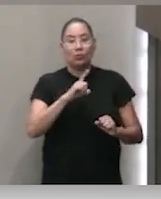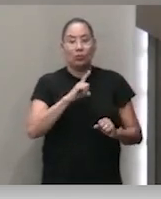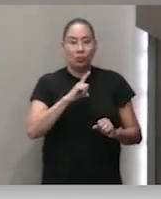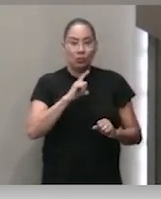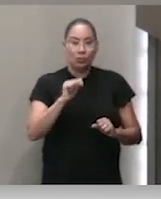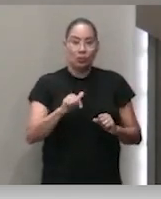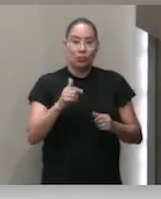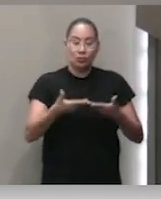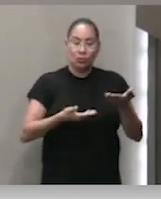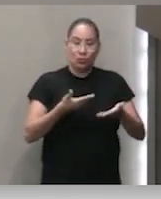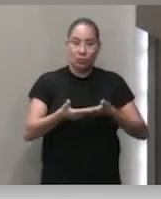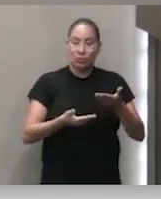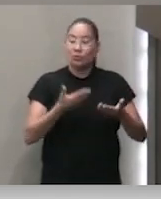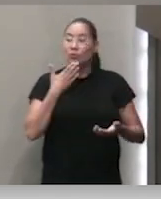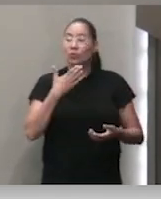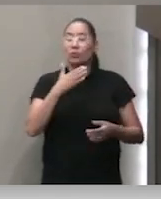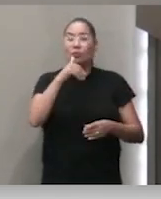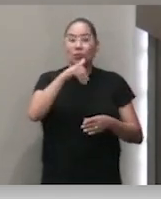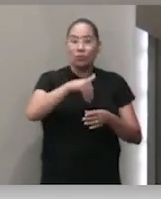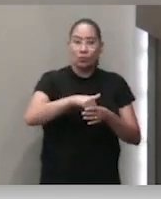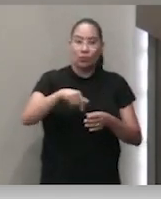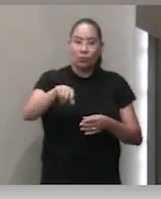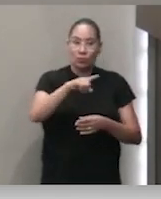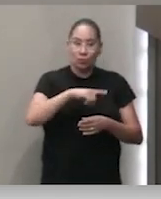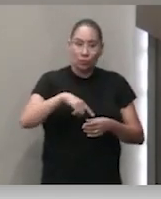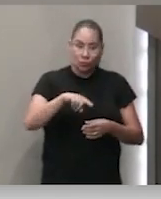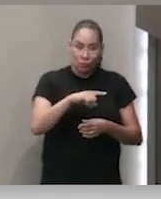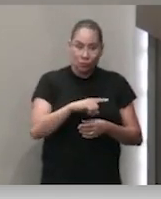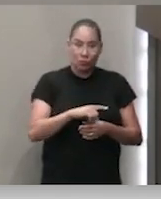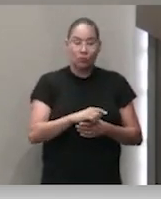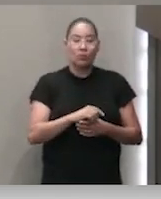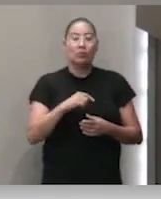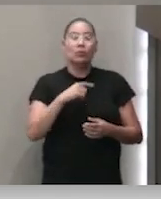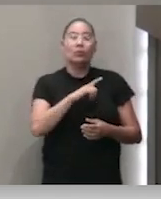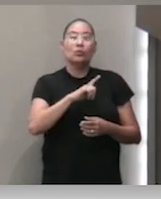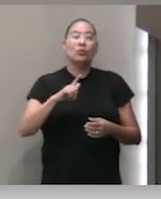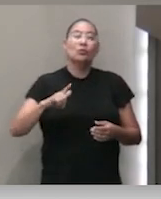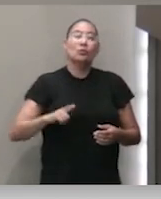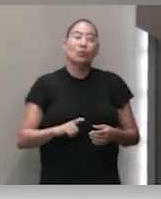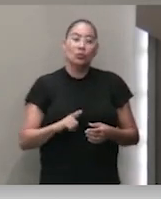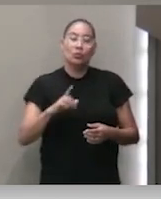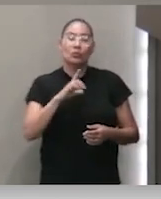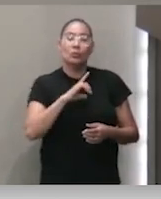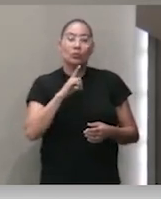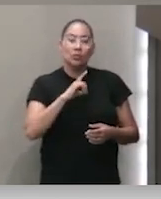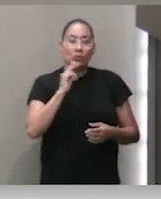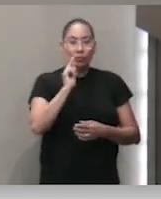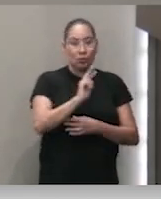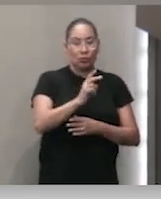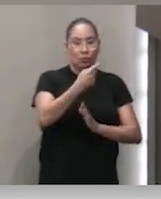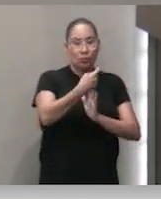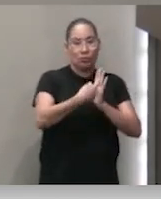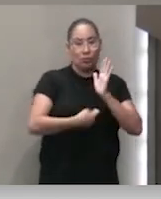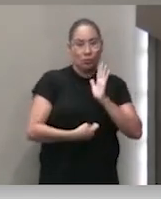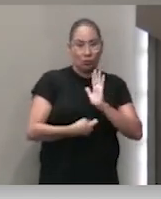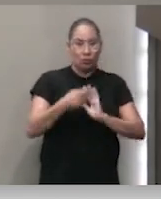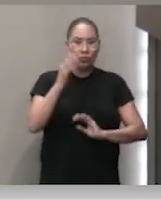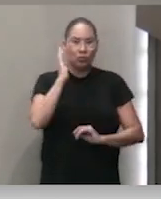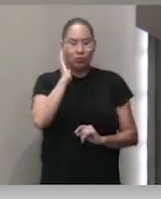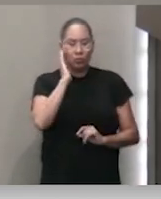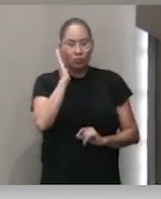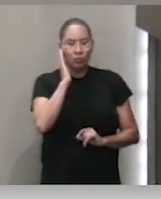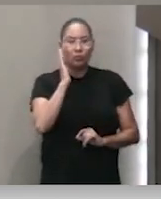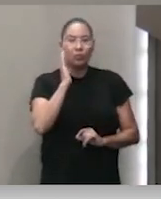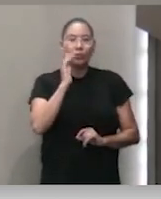serviço. Então peço o voto favorável dos colegas a essa moção e que o nosso governador olhe para esse concurso, porque sabemos que a parte burocrática em